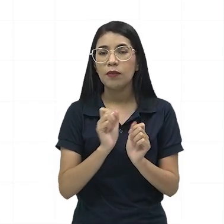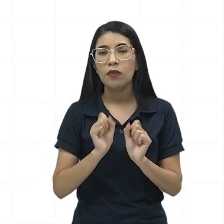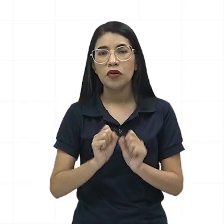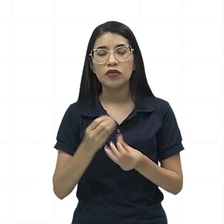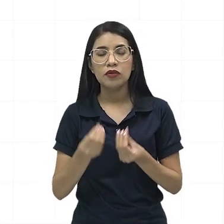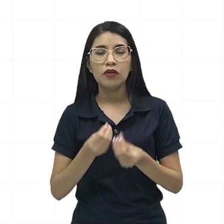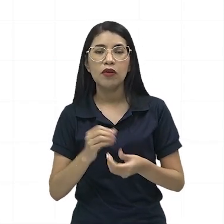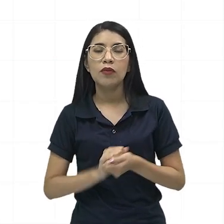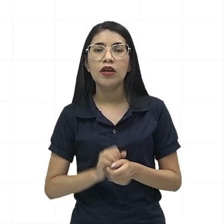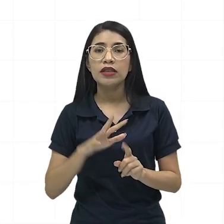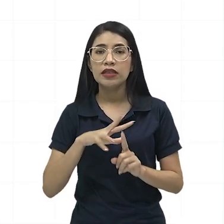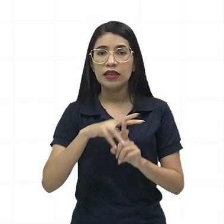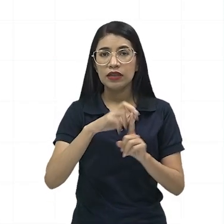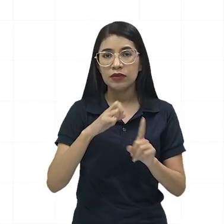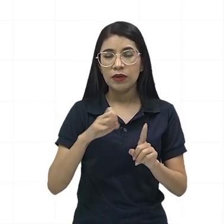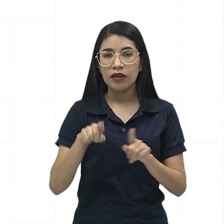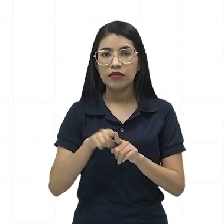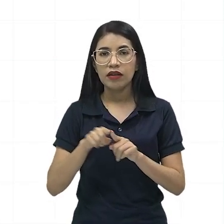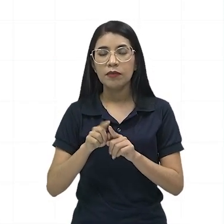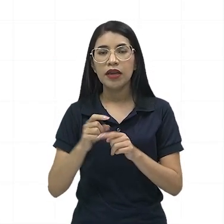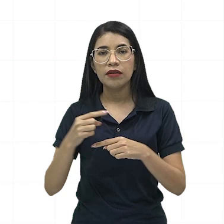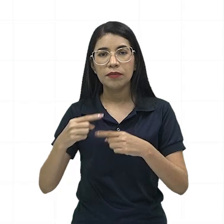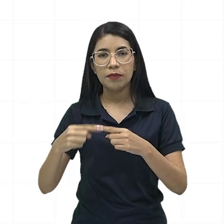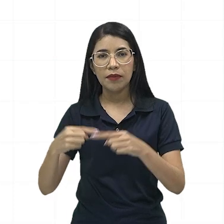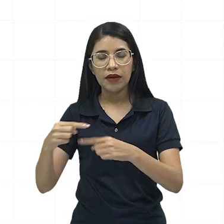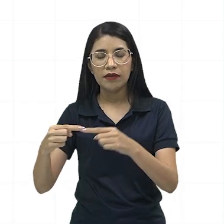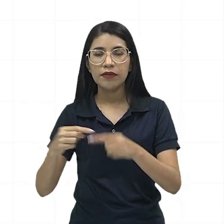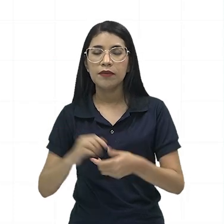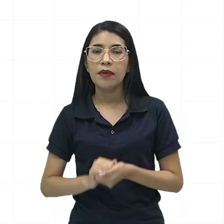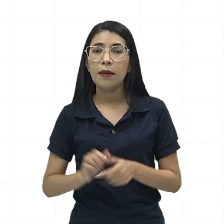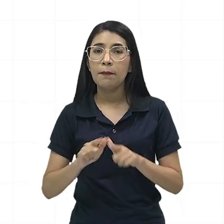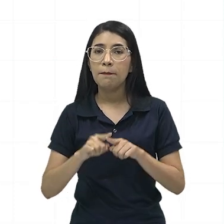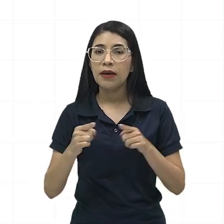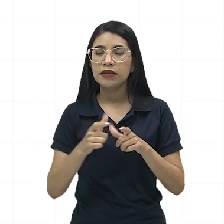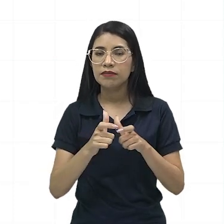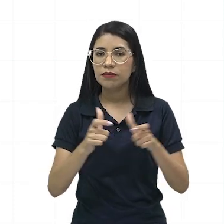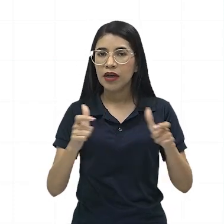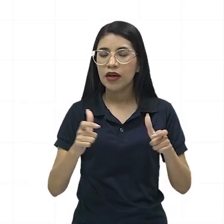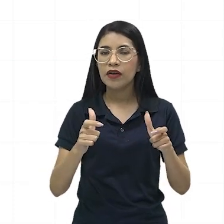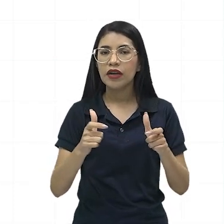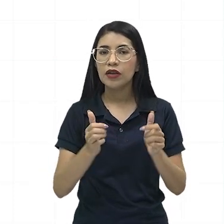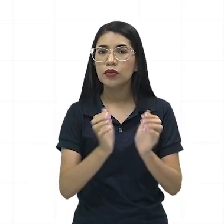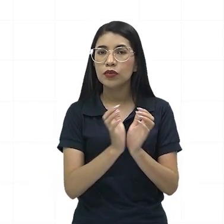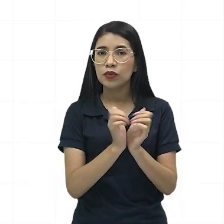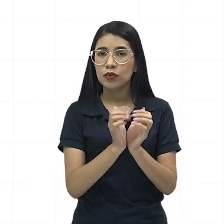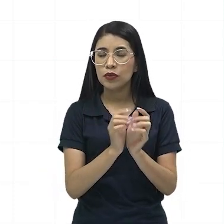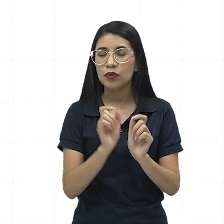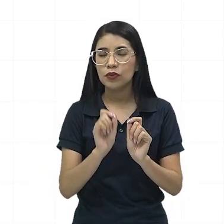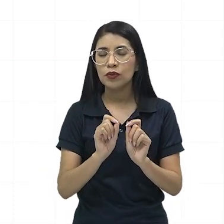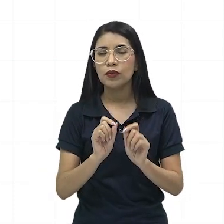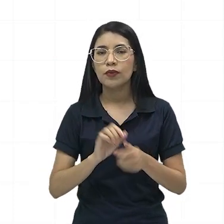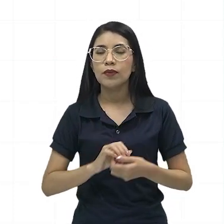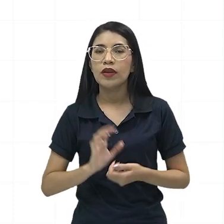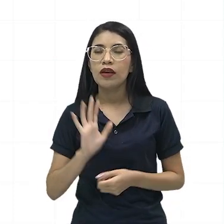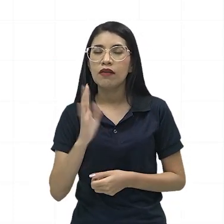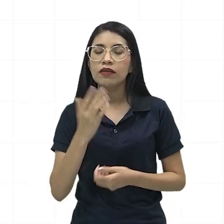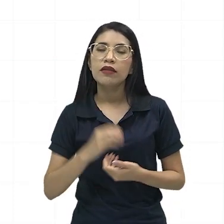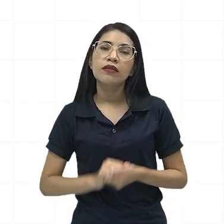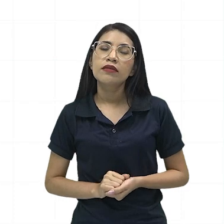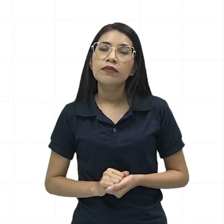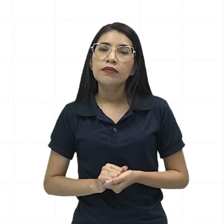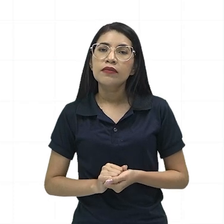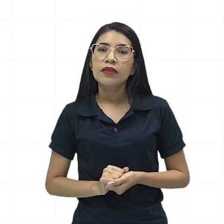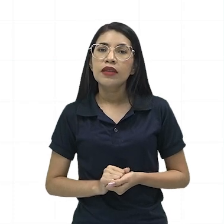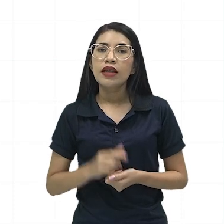forma assexuada e sexuada, embora na maioria das espécies de sifozoários e hidrozoários ocorra